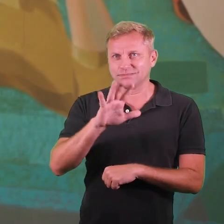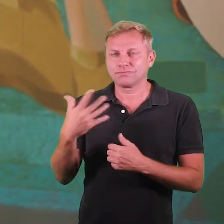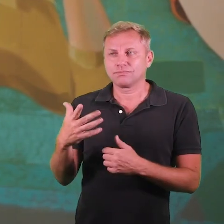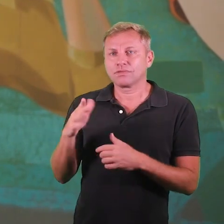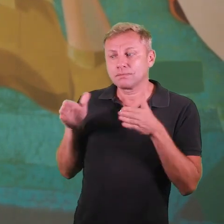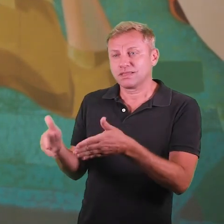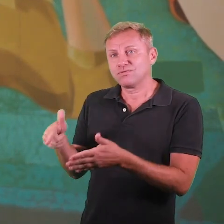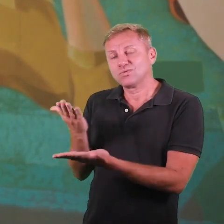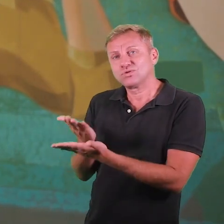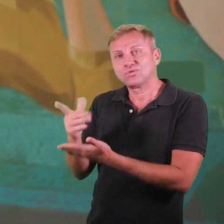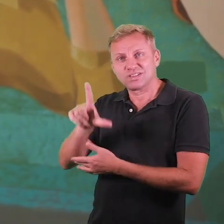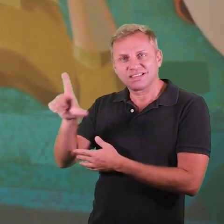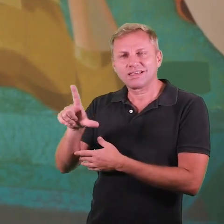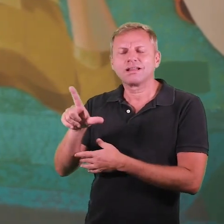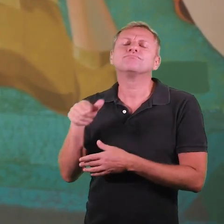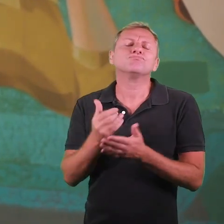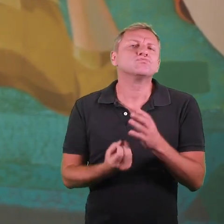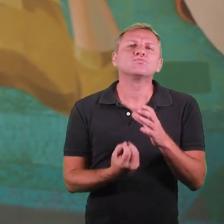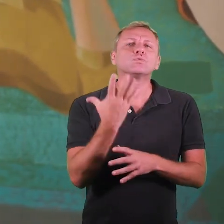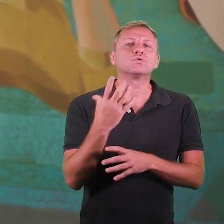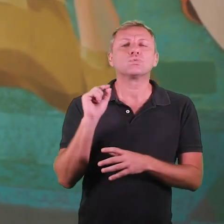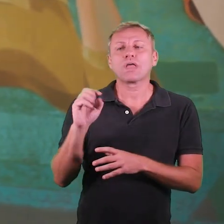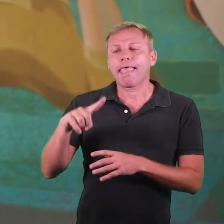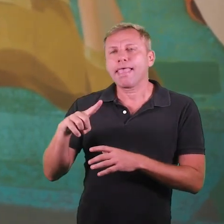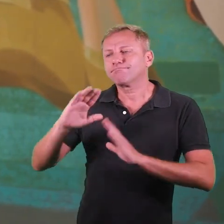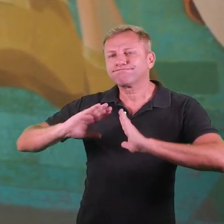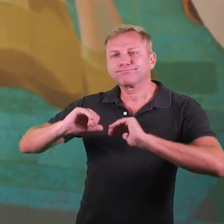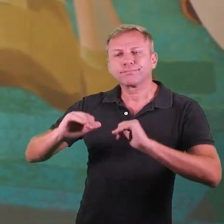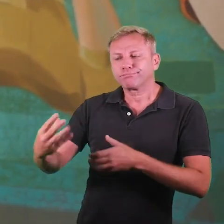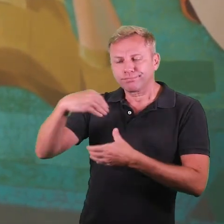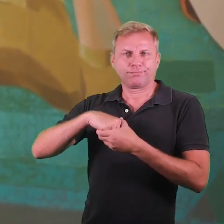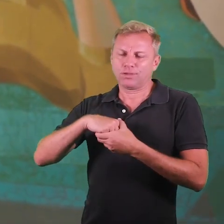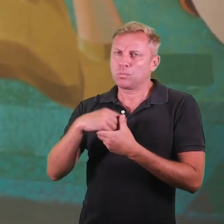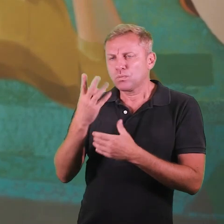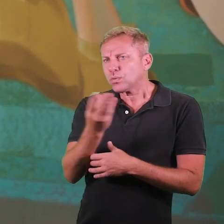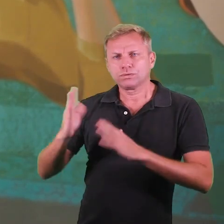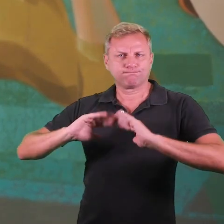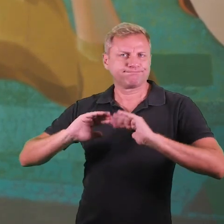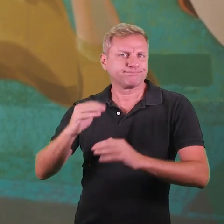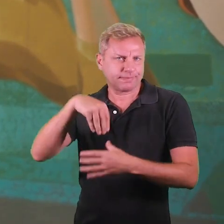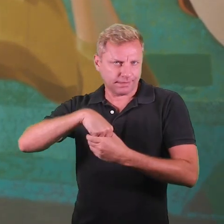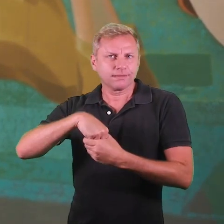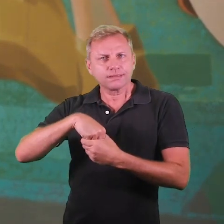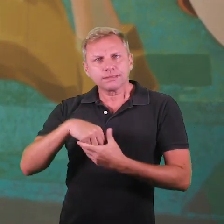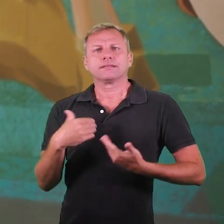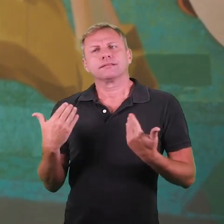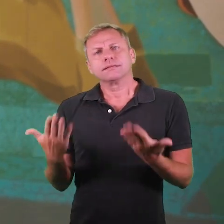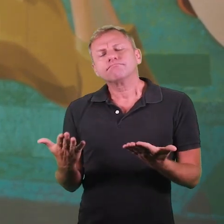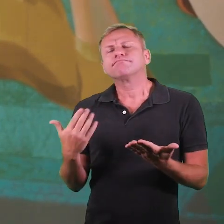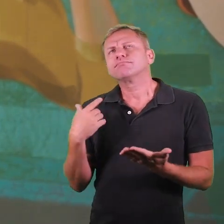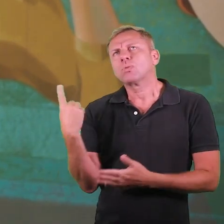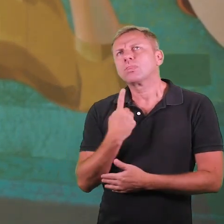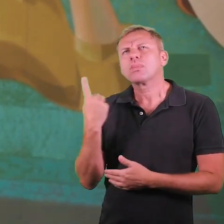estudos literários, ela surgiu a partir de uma demanda interna, ou de várias demandas internas. Por um lado, nós reparamos